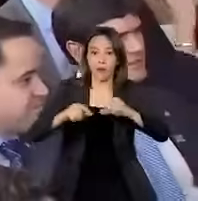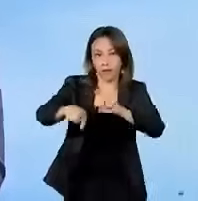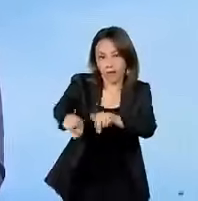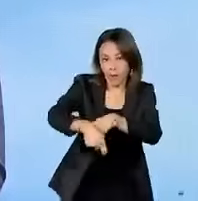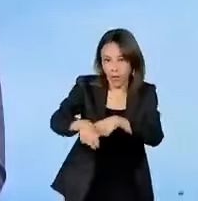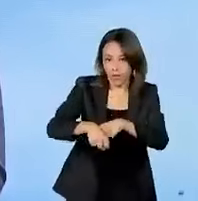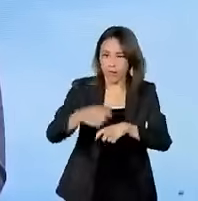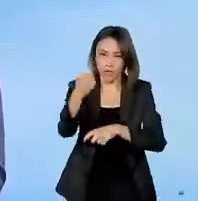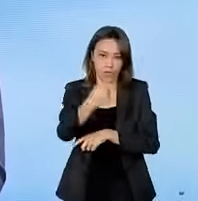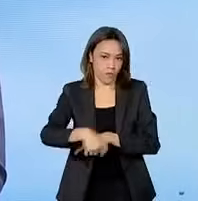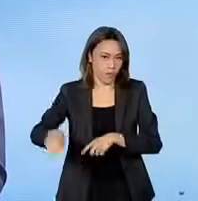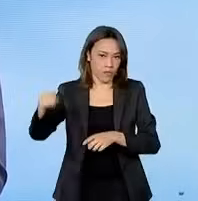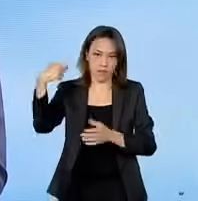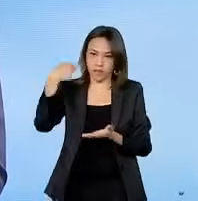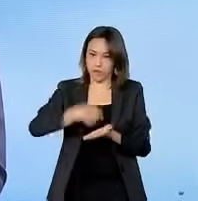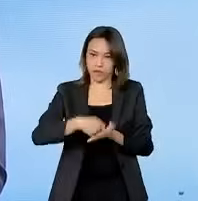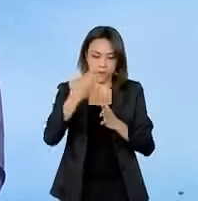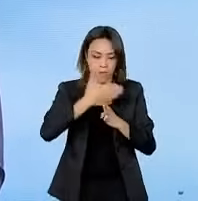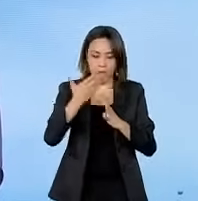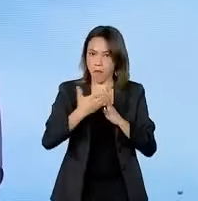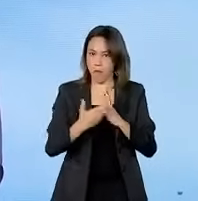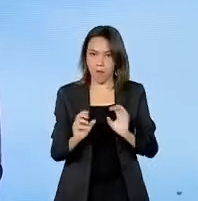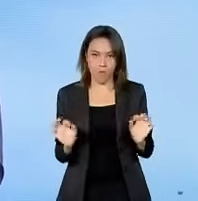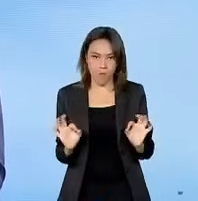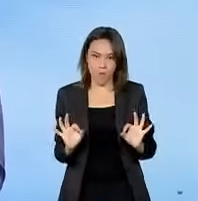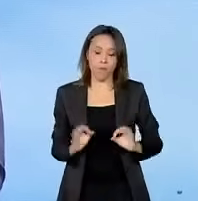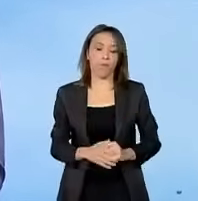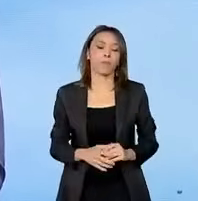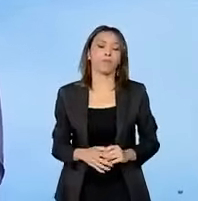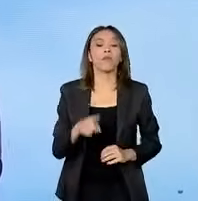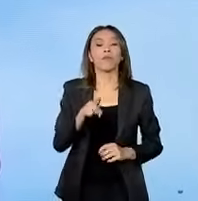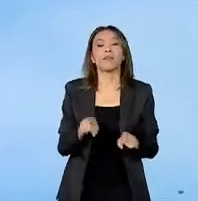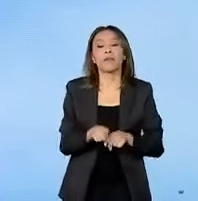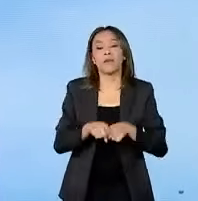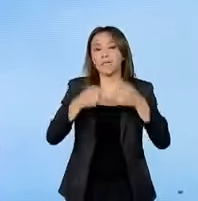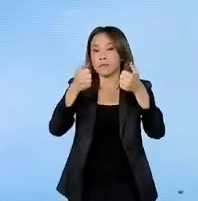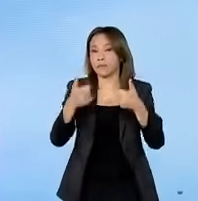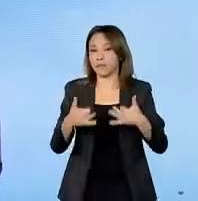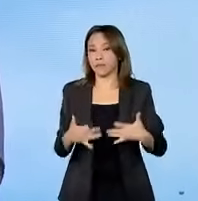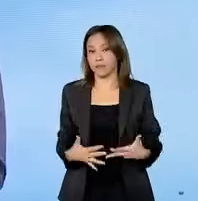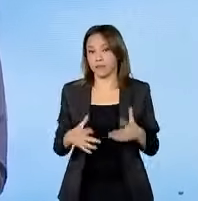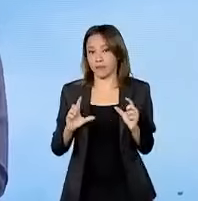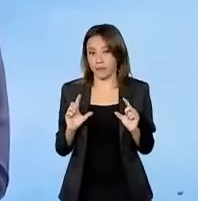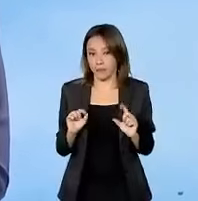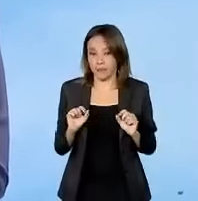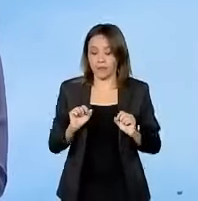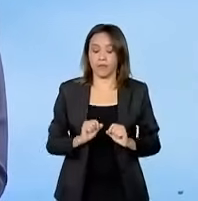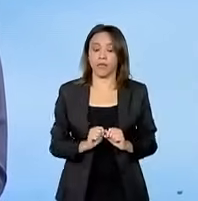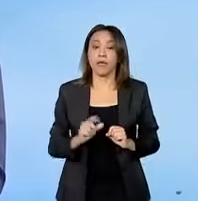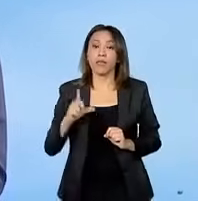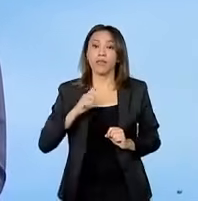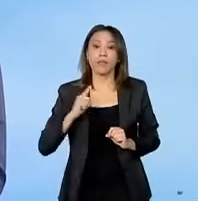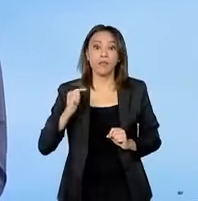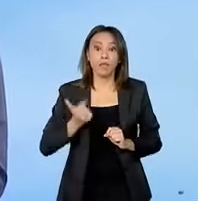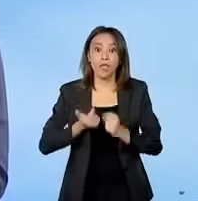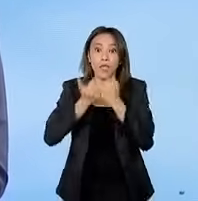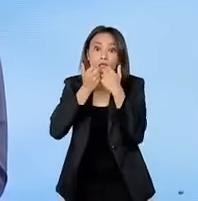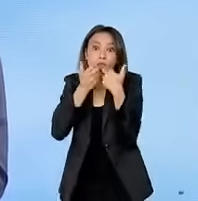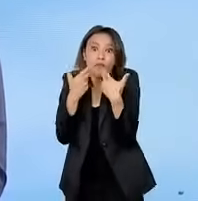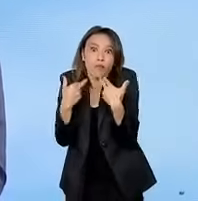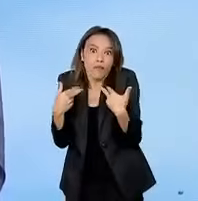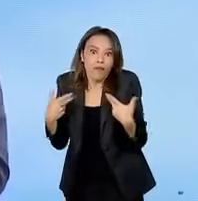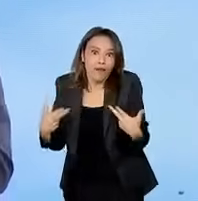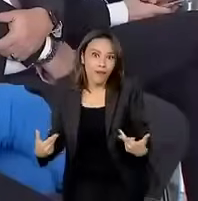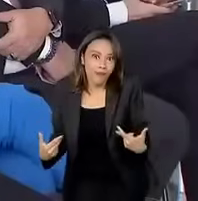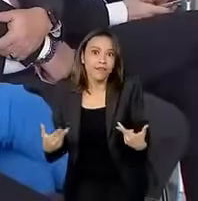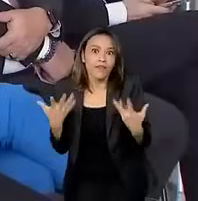aperfeiçoamento de uma política pública de tamanha relevância, ministro Aniele e ministro Silvio, temos novidades e agora